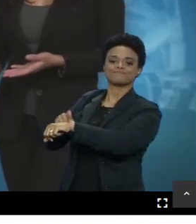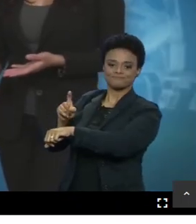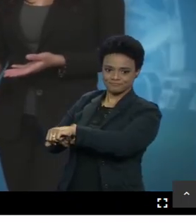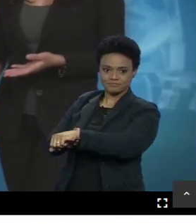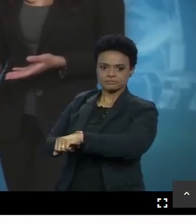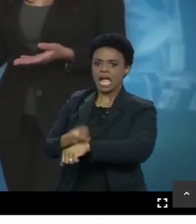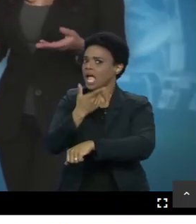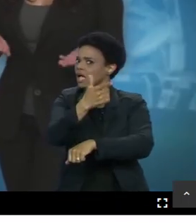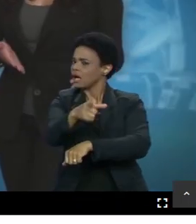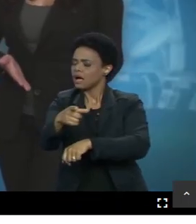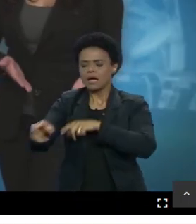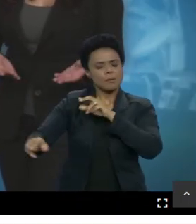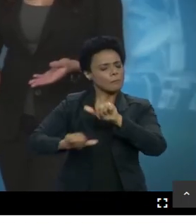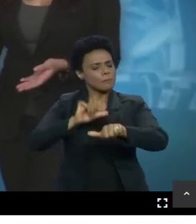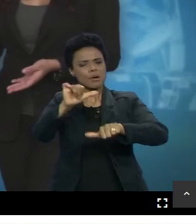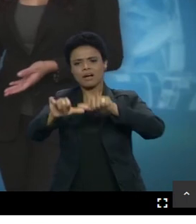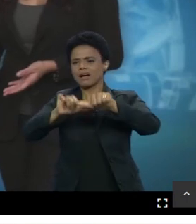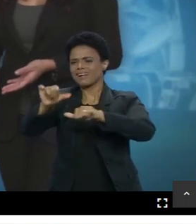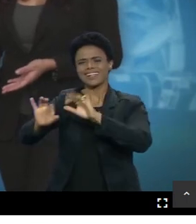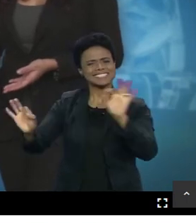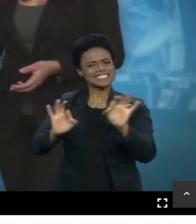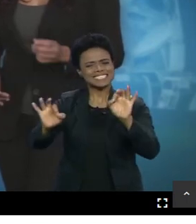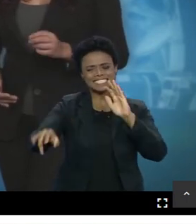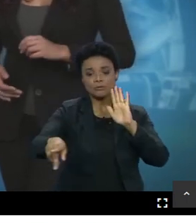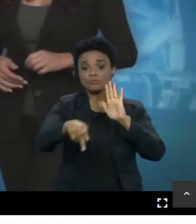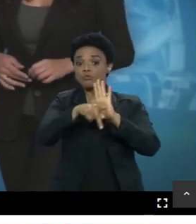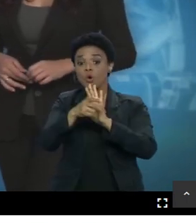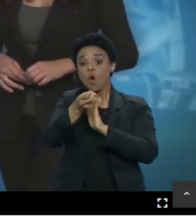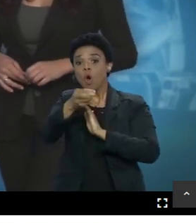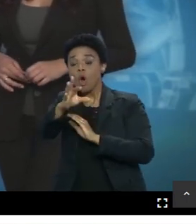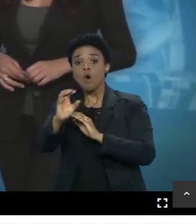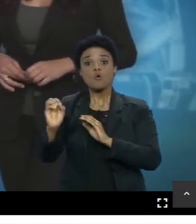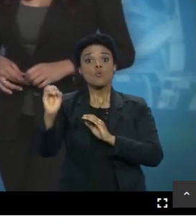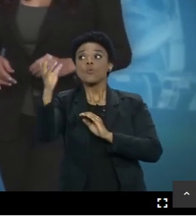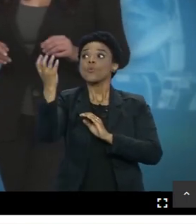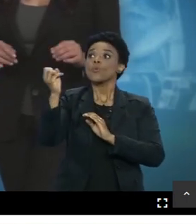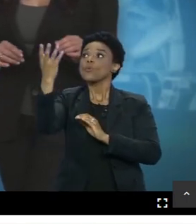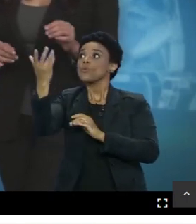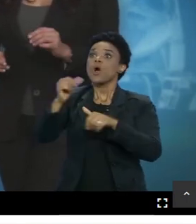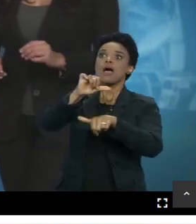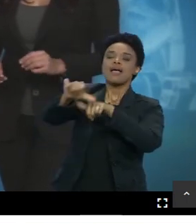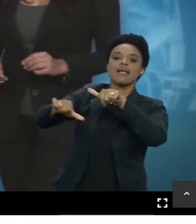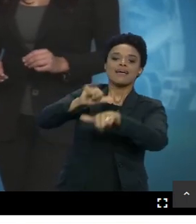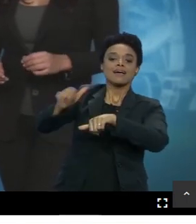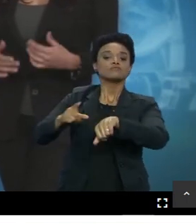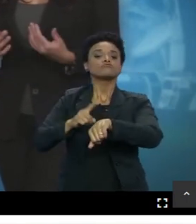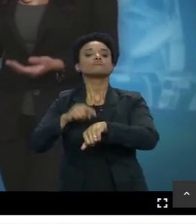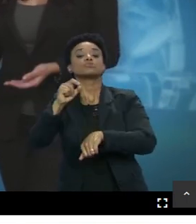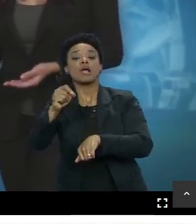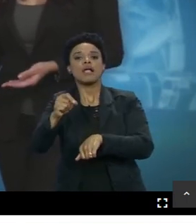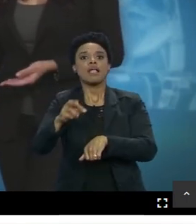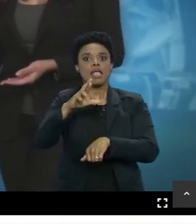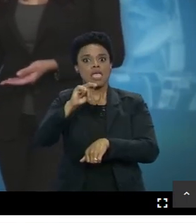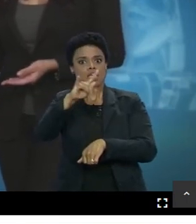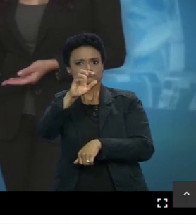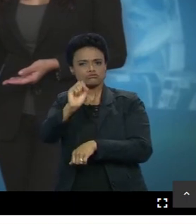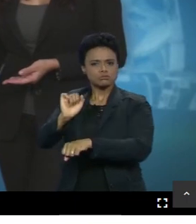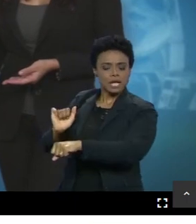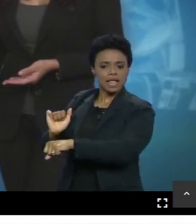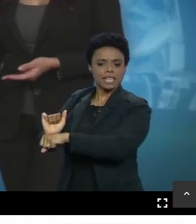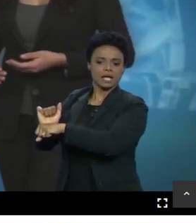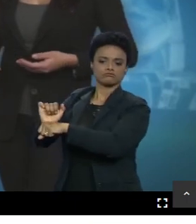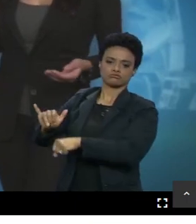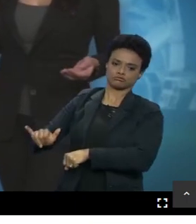de propriedades e de condições em relação ao tempo, nós dizemos que se trata de um regime estacionário, já que a distribuição